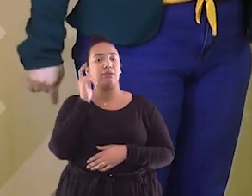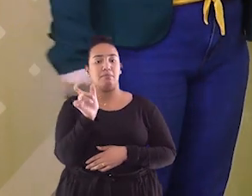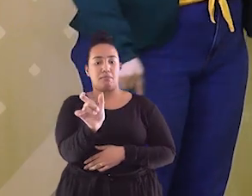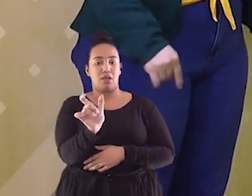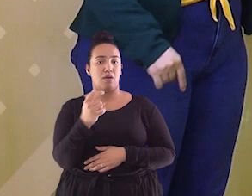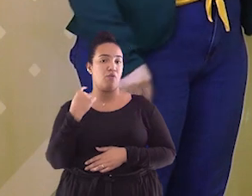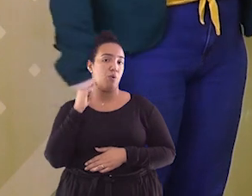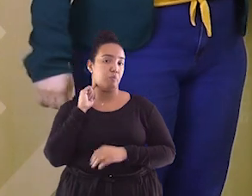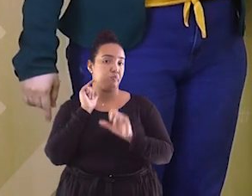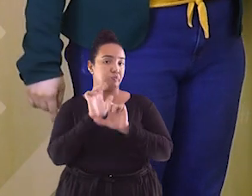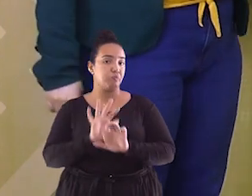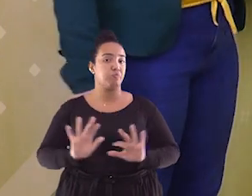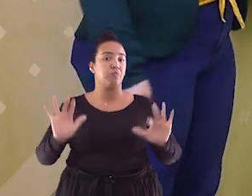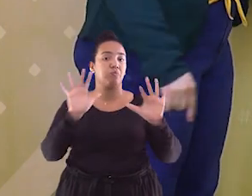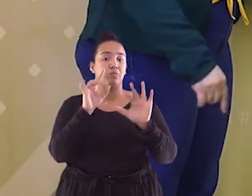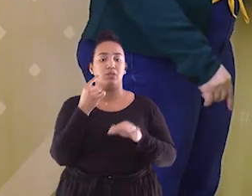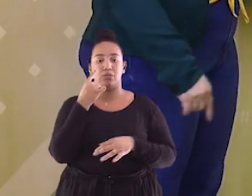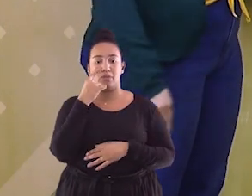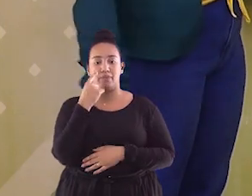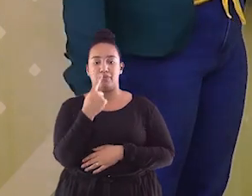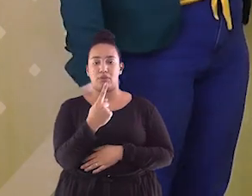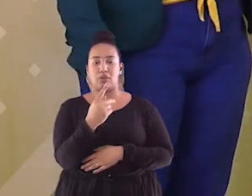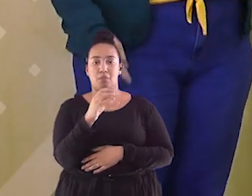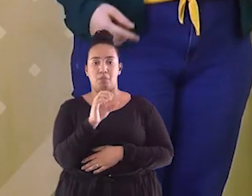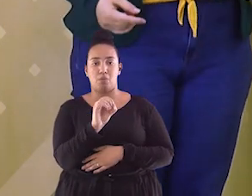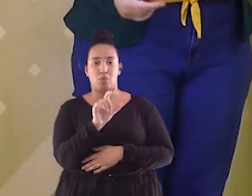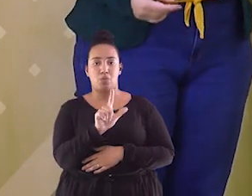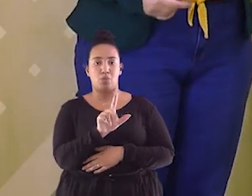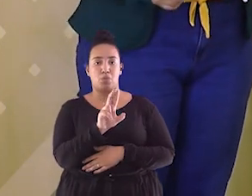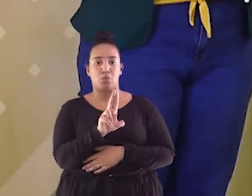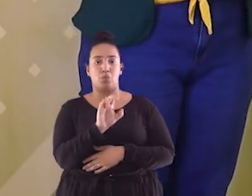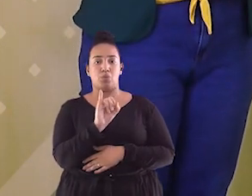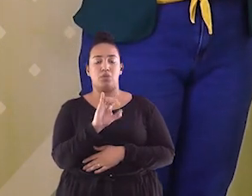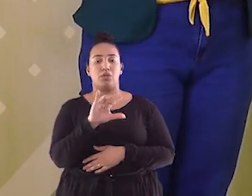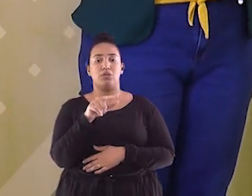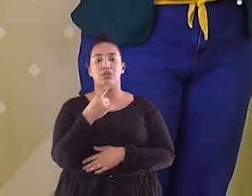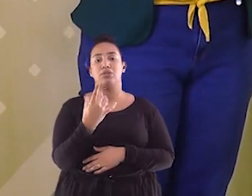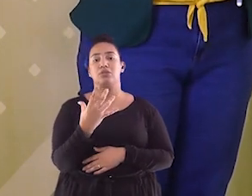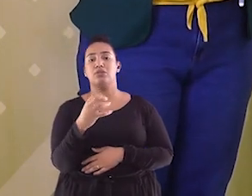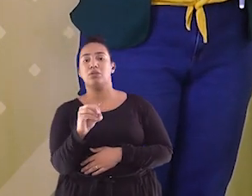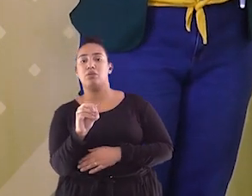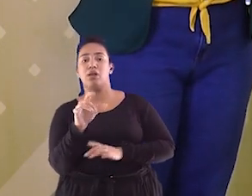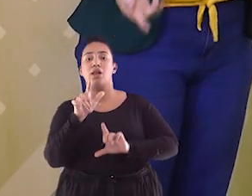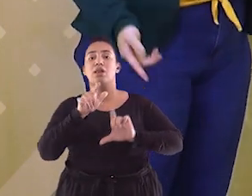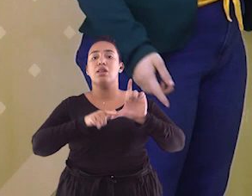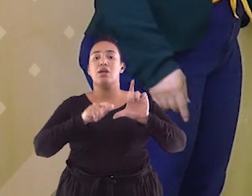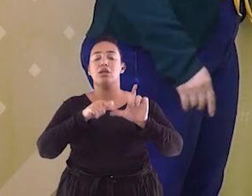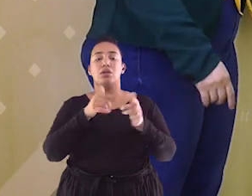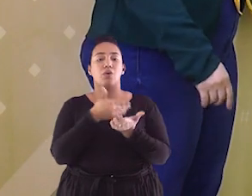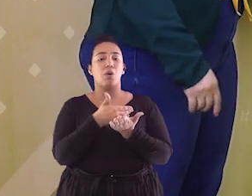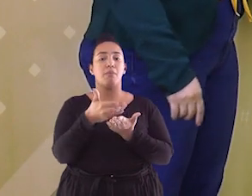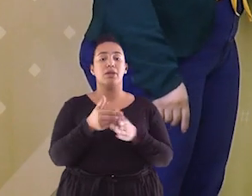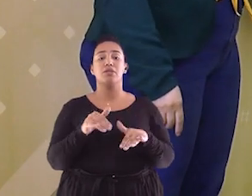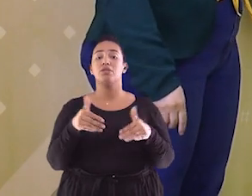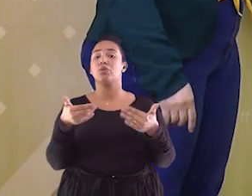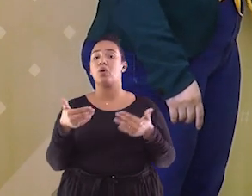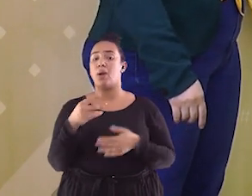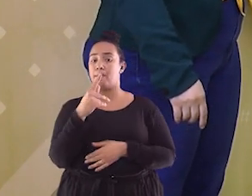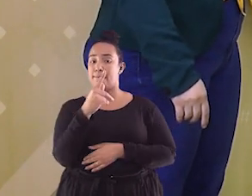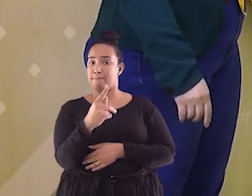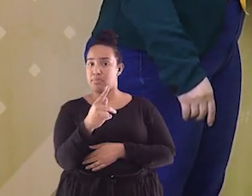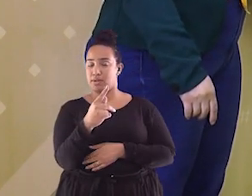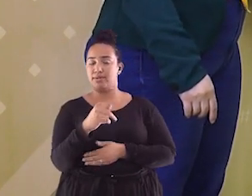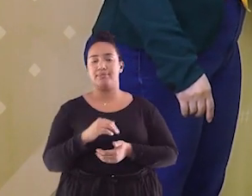ver? Nós temos a palavra poluição, bem aqui. E ela começa com esse som de p, p, p. Então, ela começa